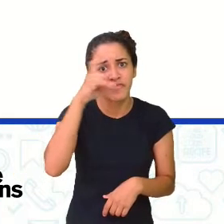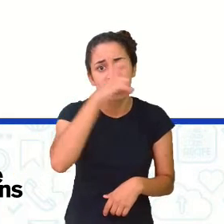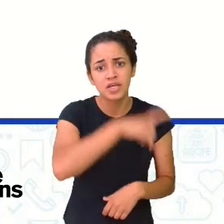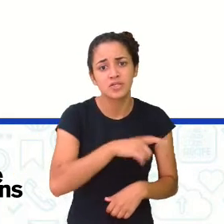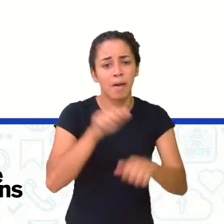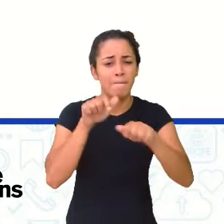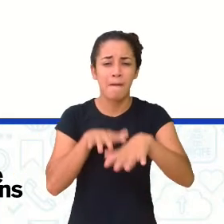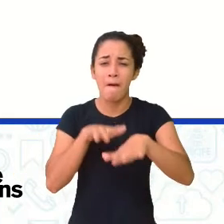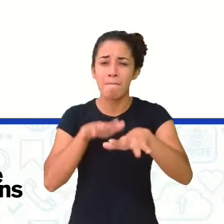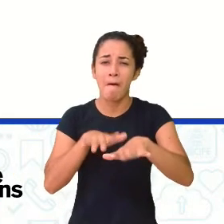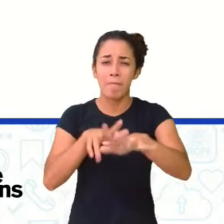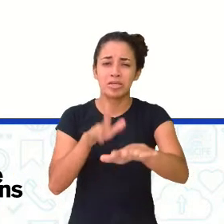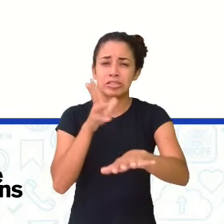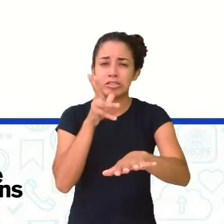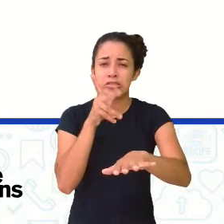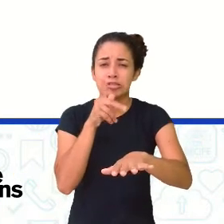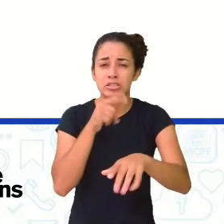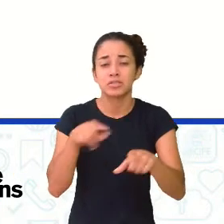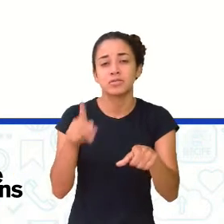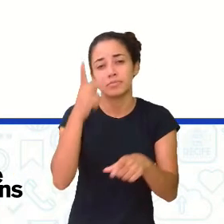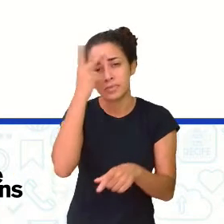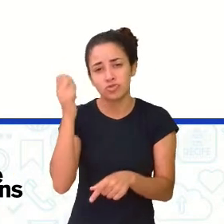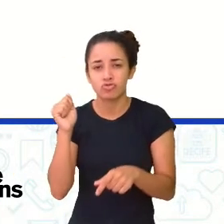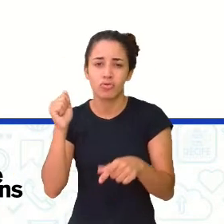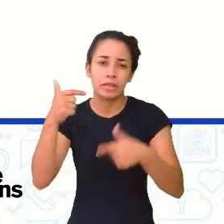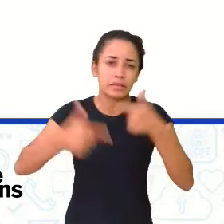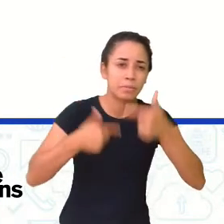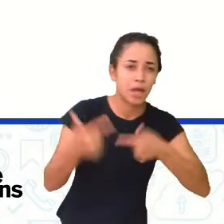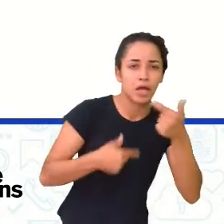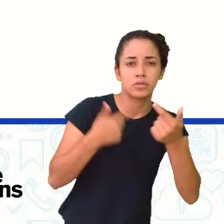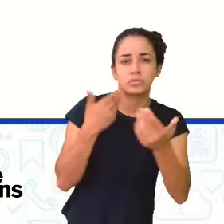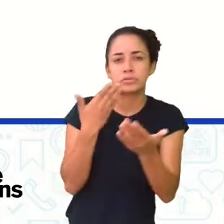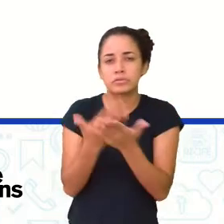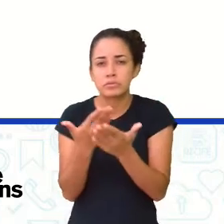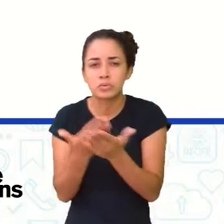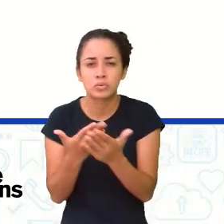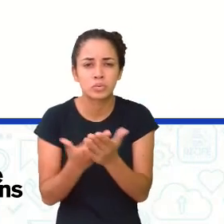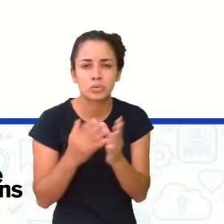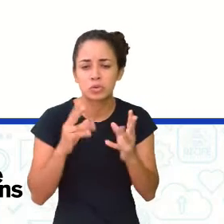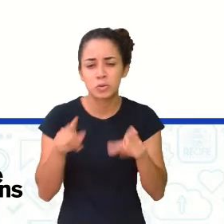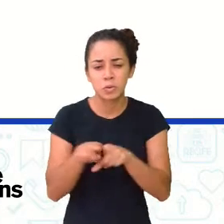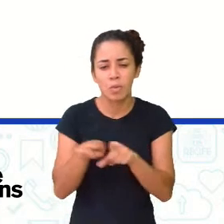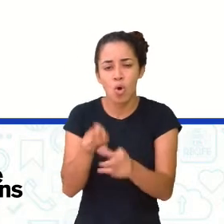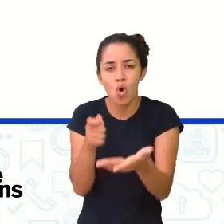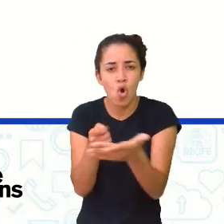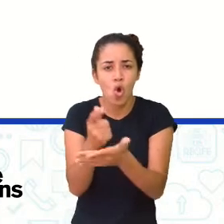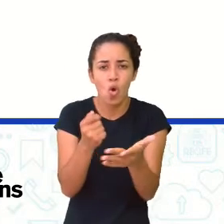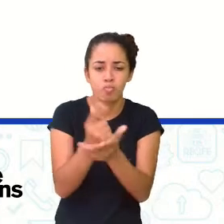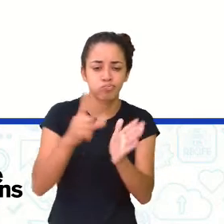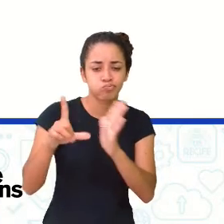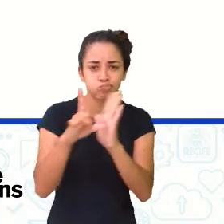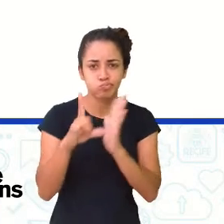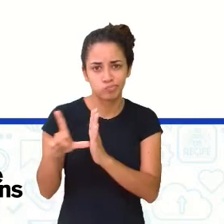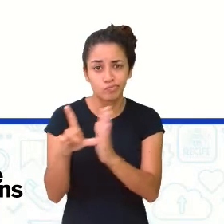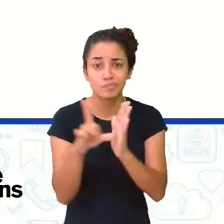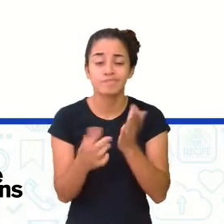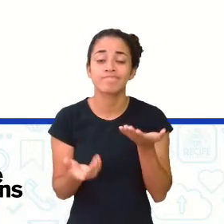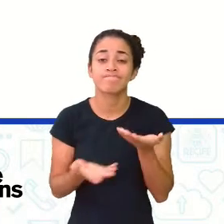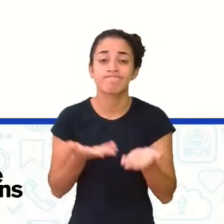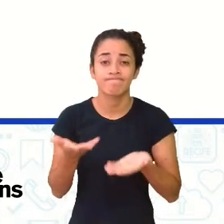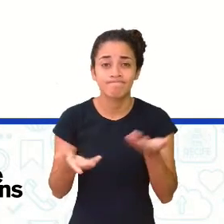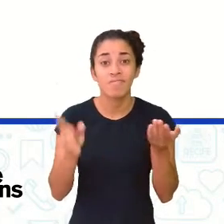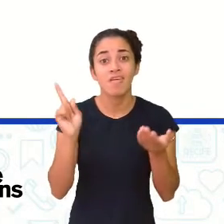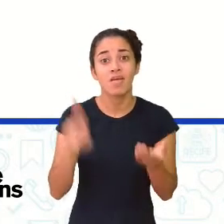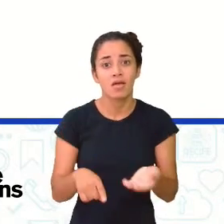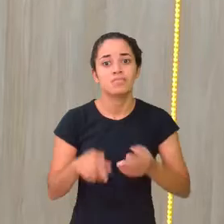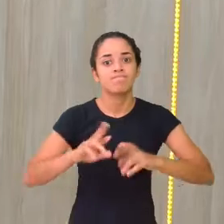do Recife, porque as pessoas vêm trabalhar, vêm estudar, vêm fazer compras em lojas, e você vê como